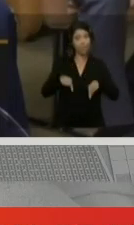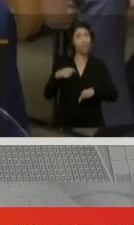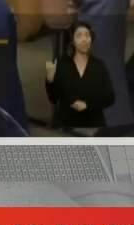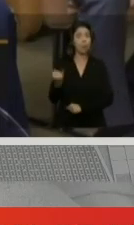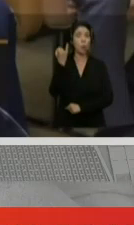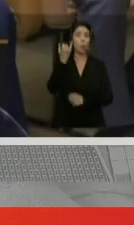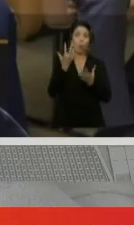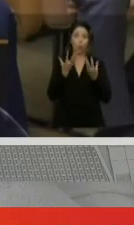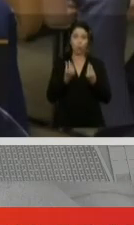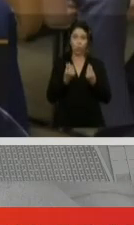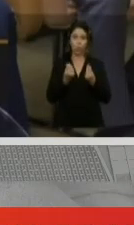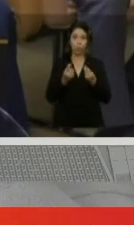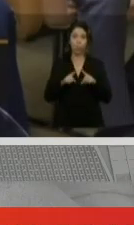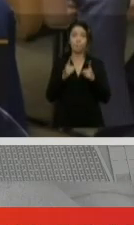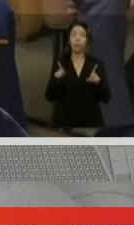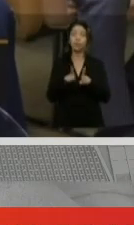quem entregou